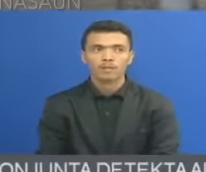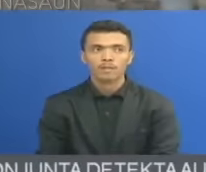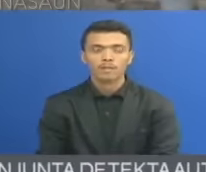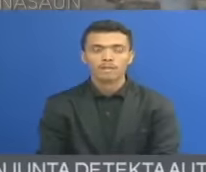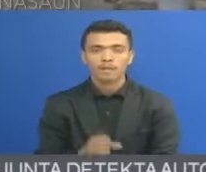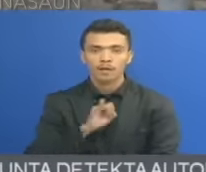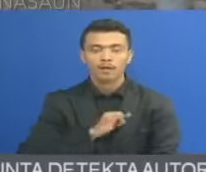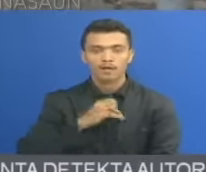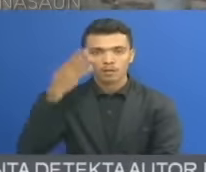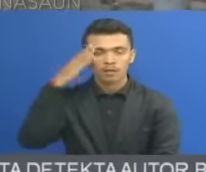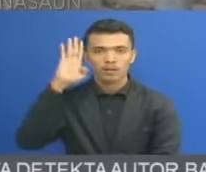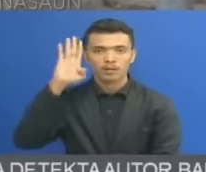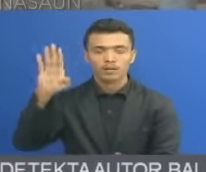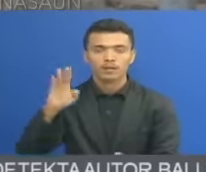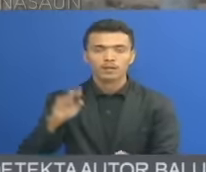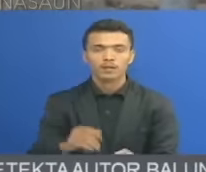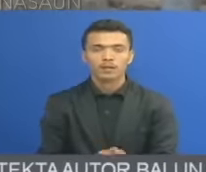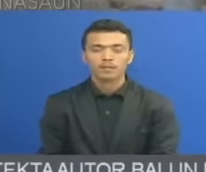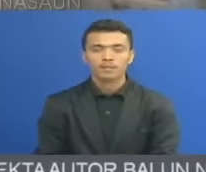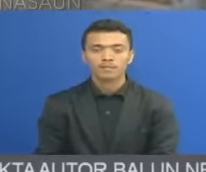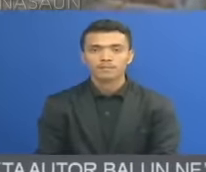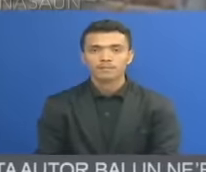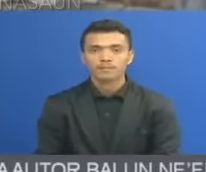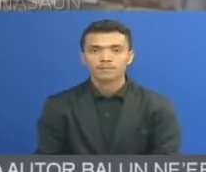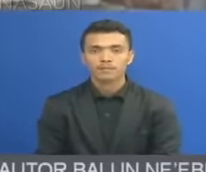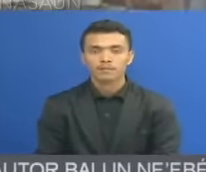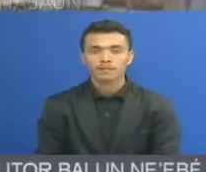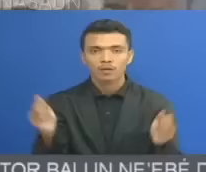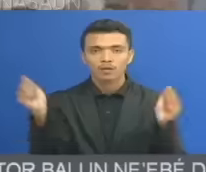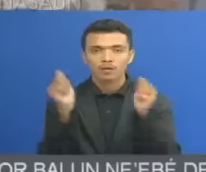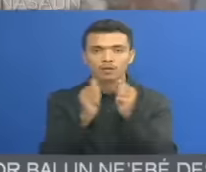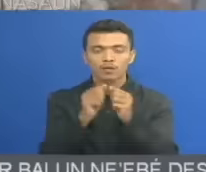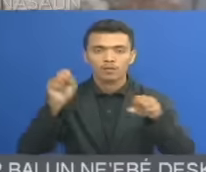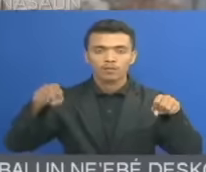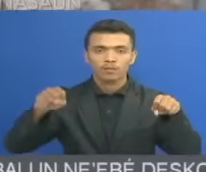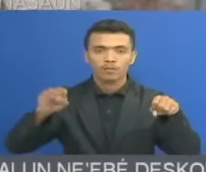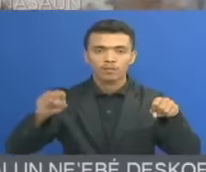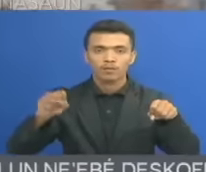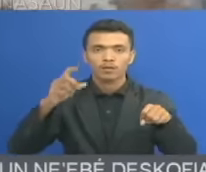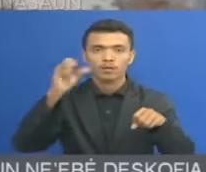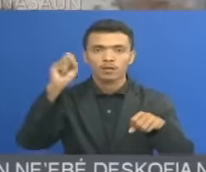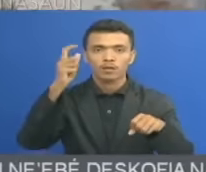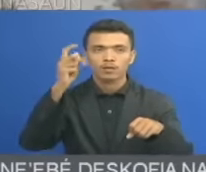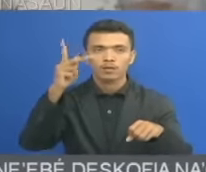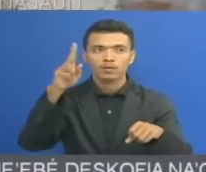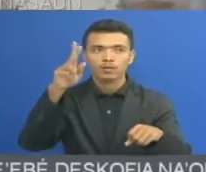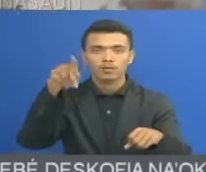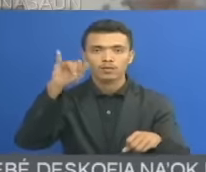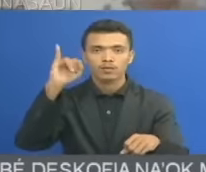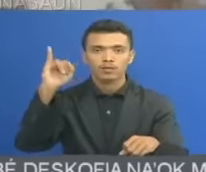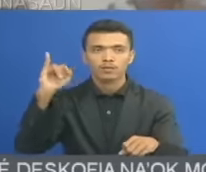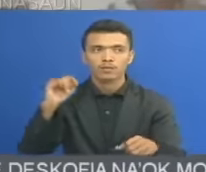comprende. Mai pobe motor be será escopida. Escopine